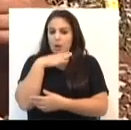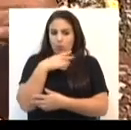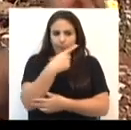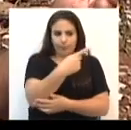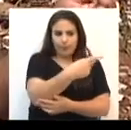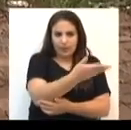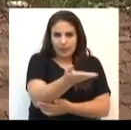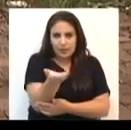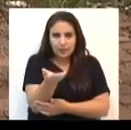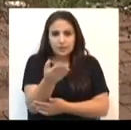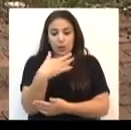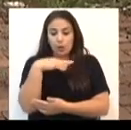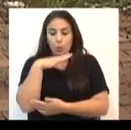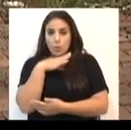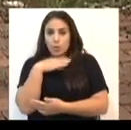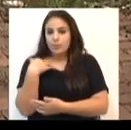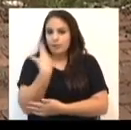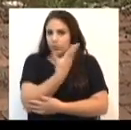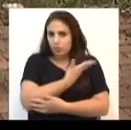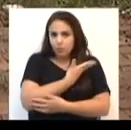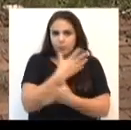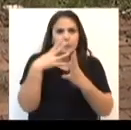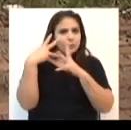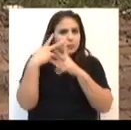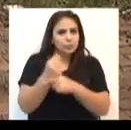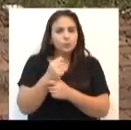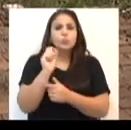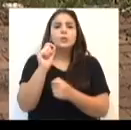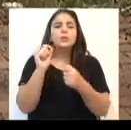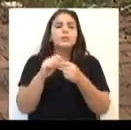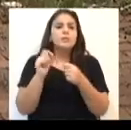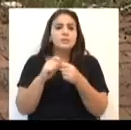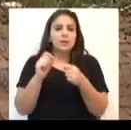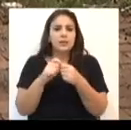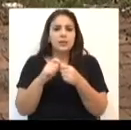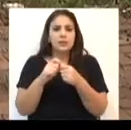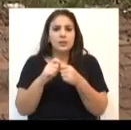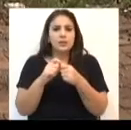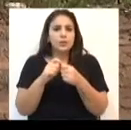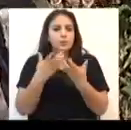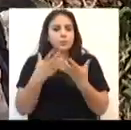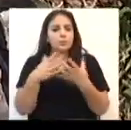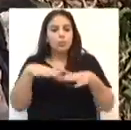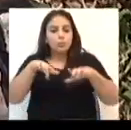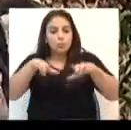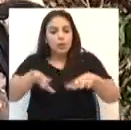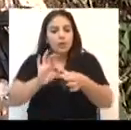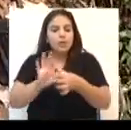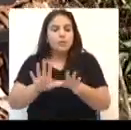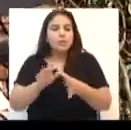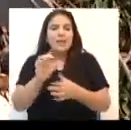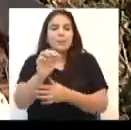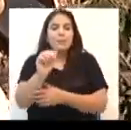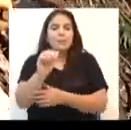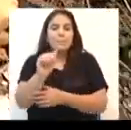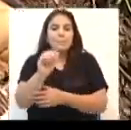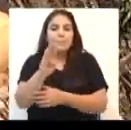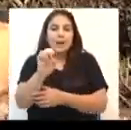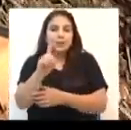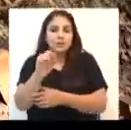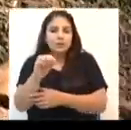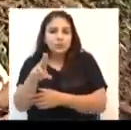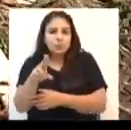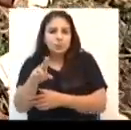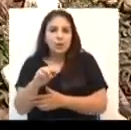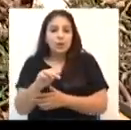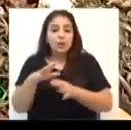ruim para nós, é ruim para todo mundo. O que teria que haver num terreno assim baldio? A pessoa fazer uma calçada, fazer um muro, pelo menos para inibir